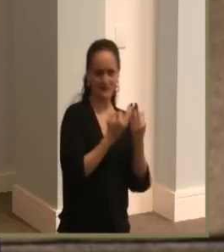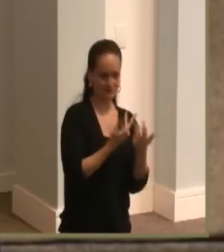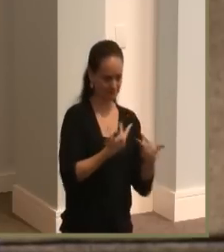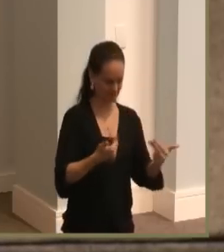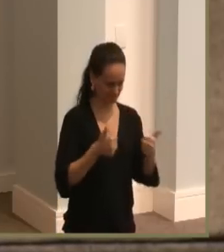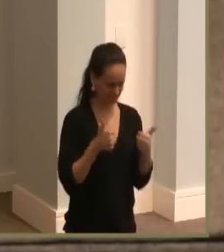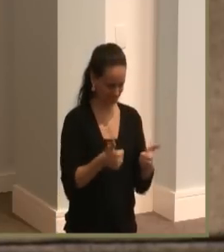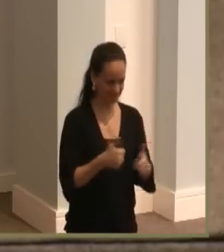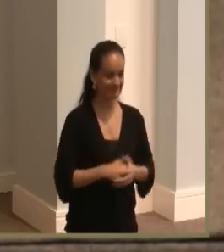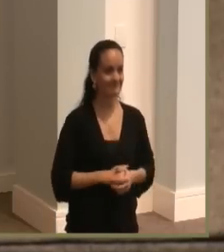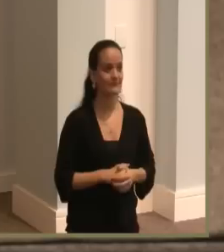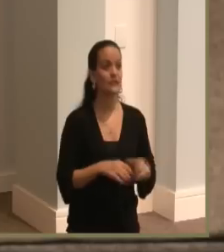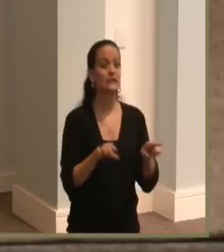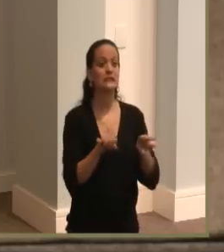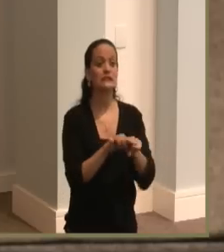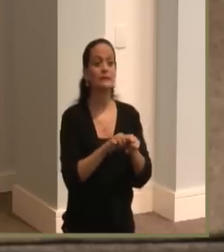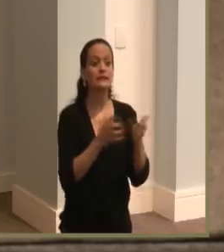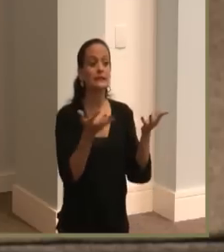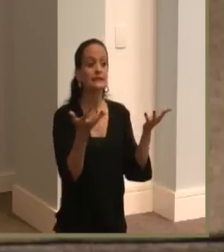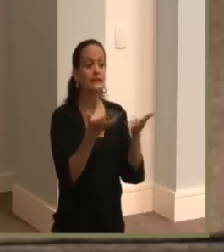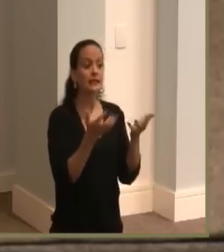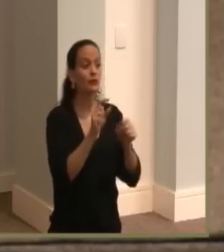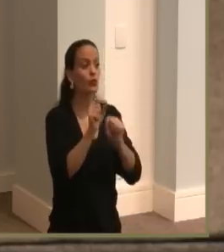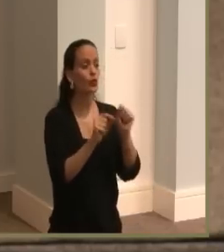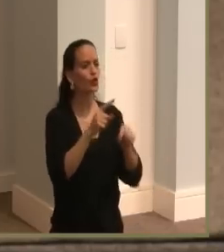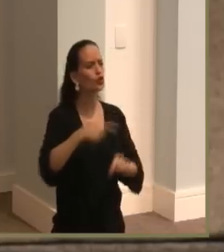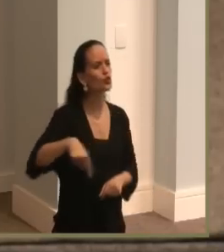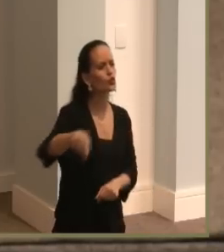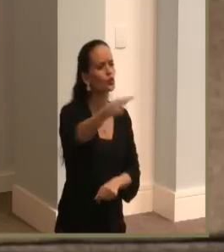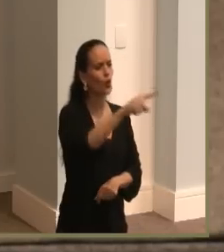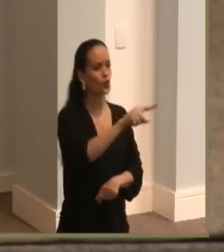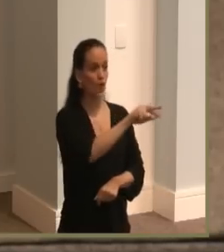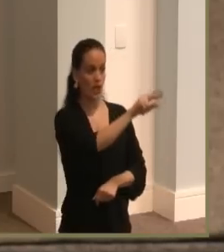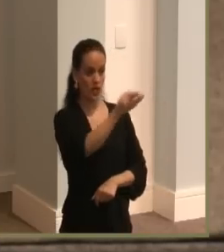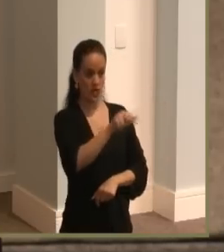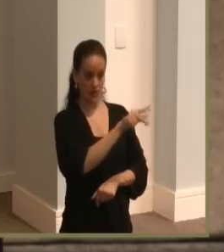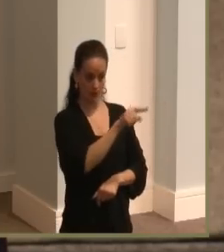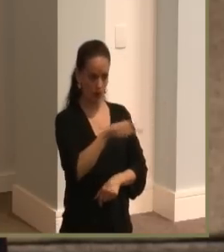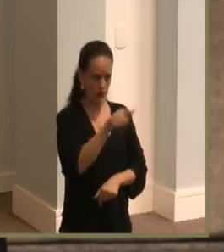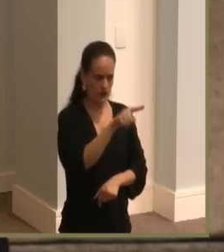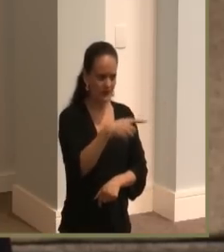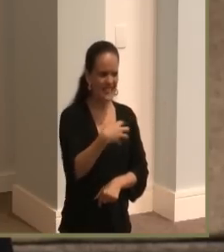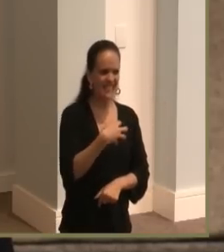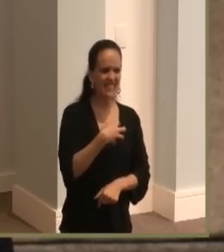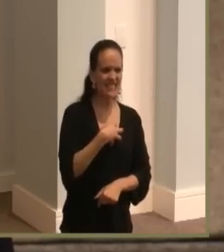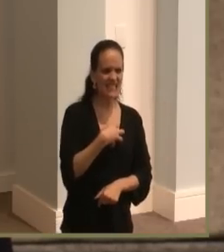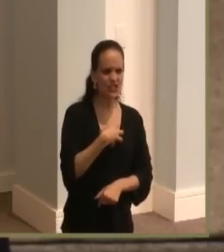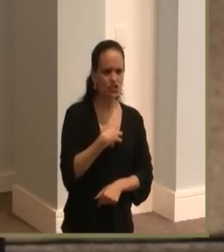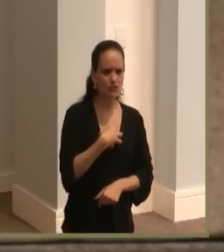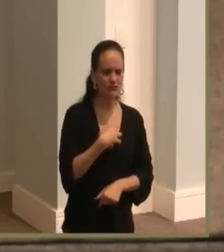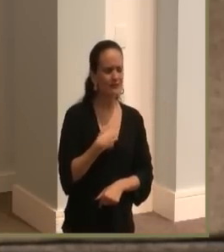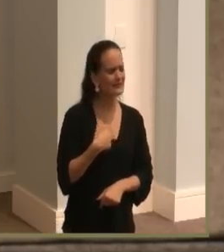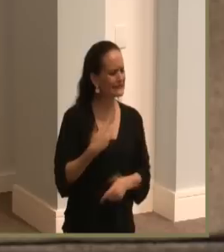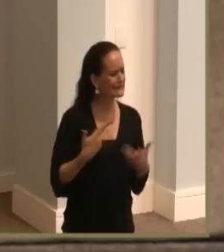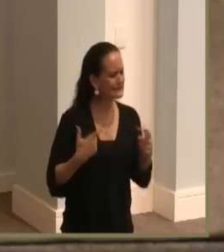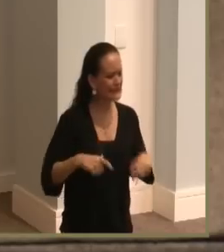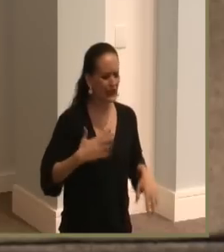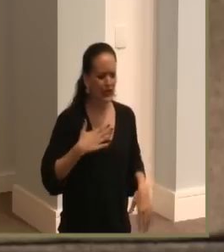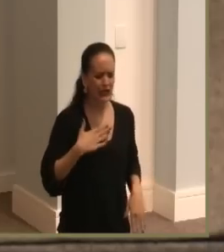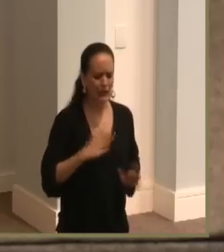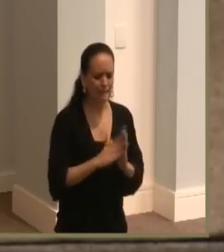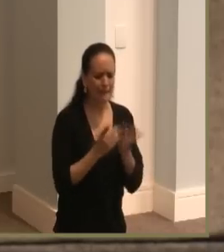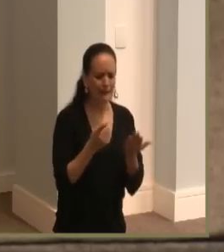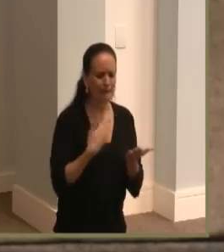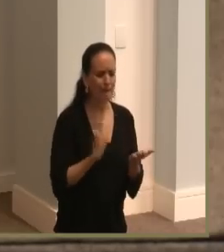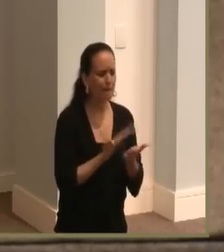do nosso culto. Nós queremos também pedir a todos os irmãos que se atentem. Se você está sentindo falta da sua Bíblia, ou se você